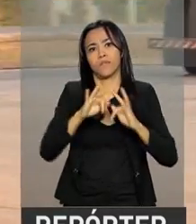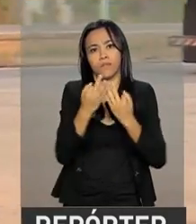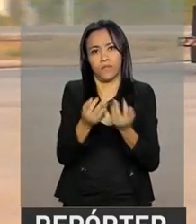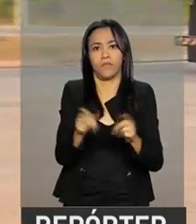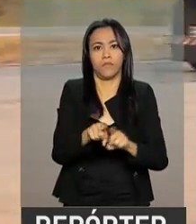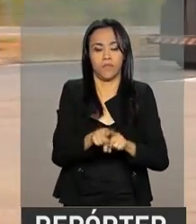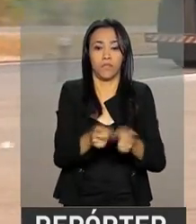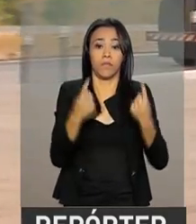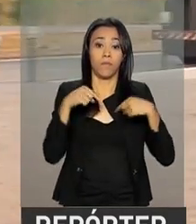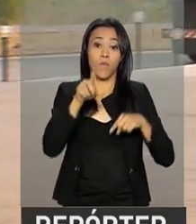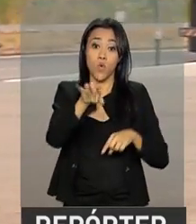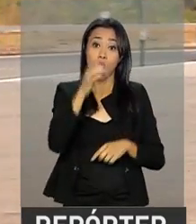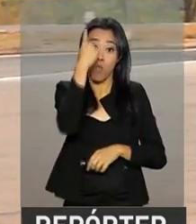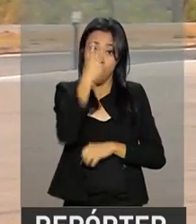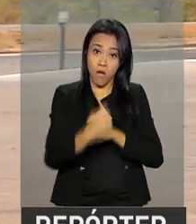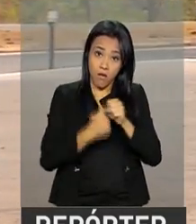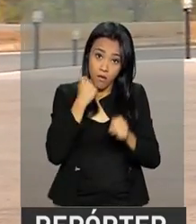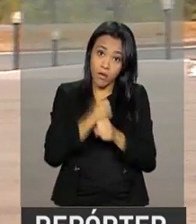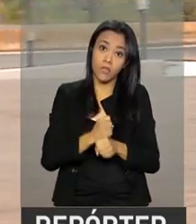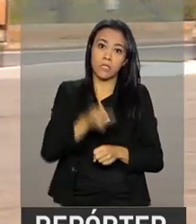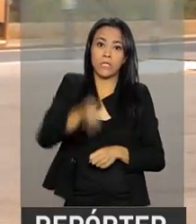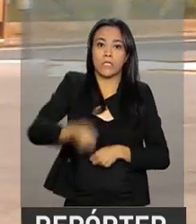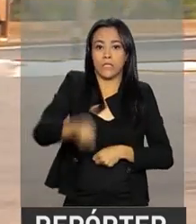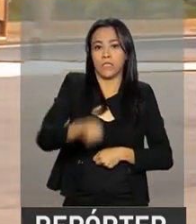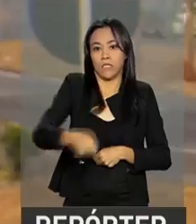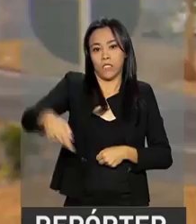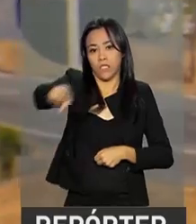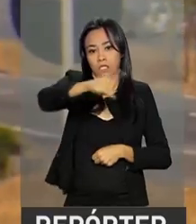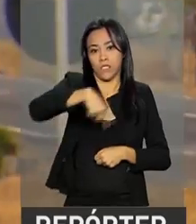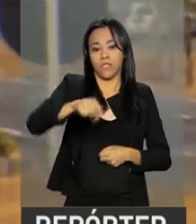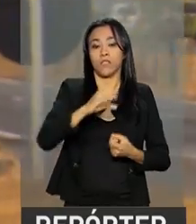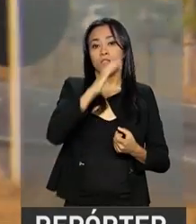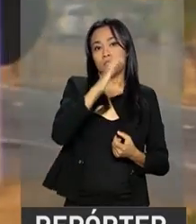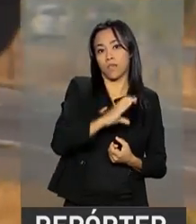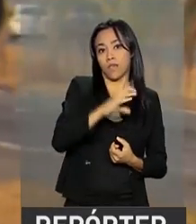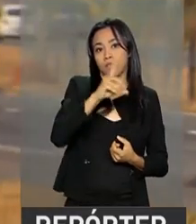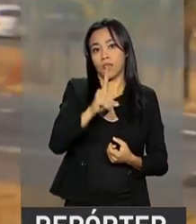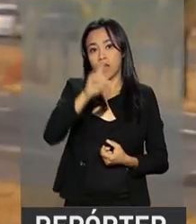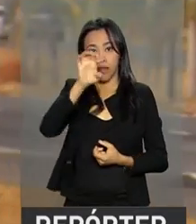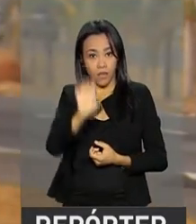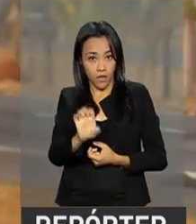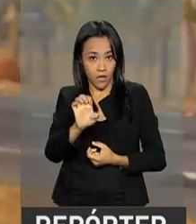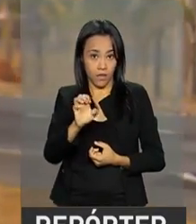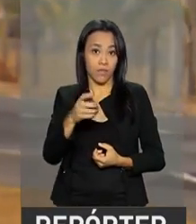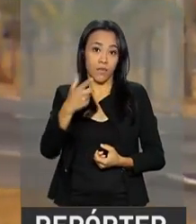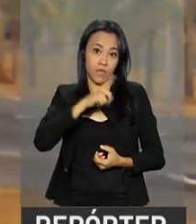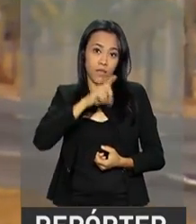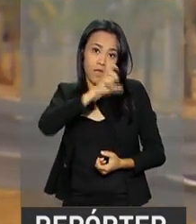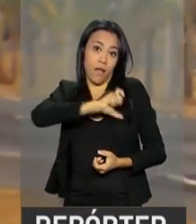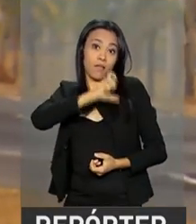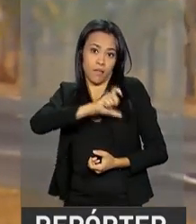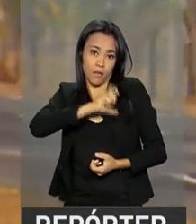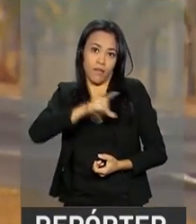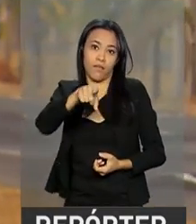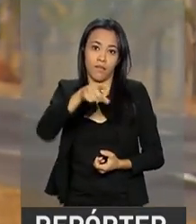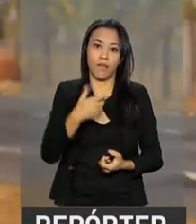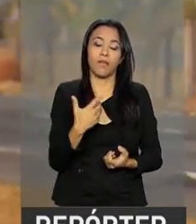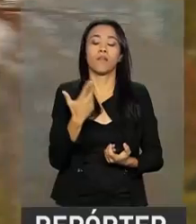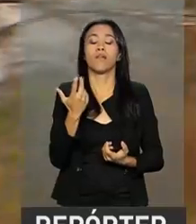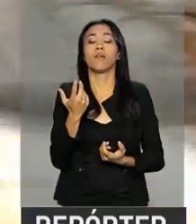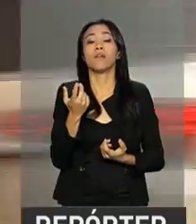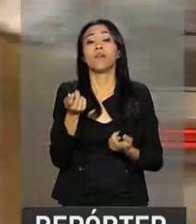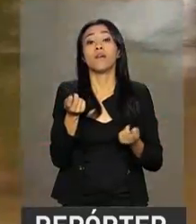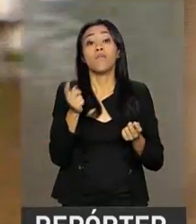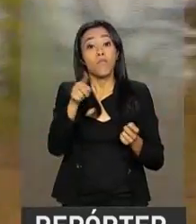de um ano começou a valer a exigência para que motoristas as categorias c d e e aptos a dirigir caminhões micro ônibus e ônibus